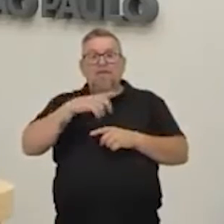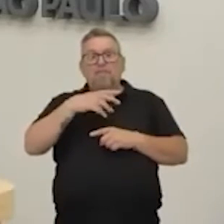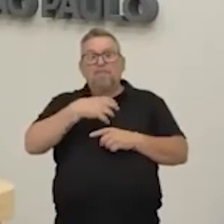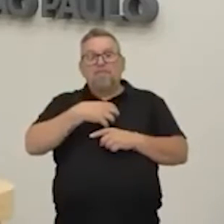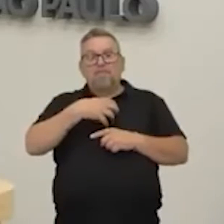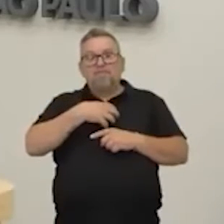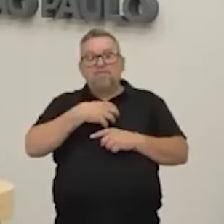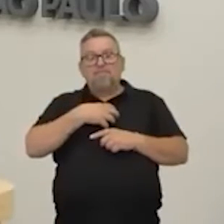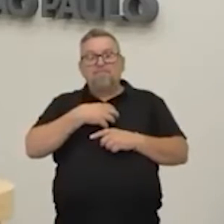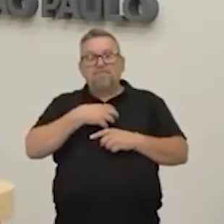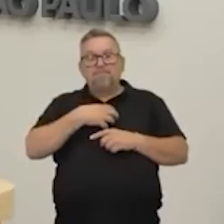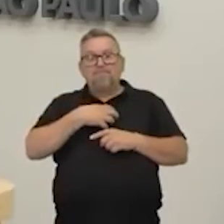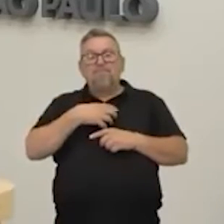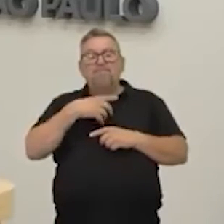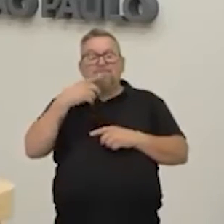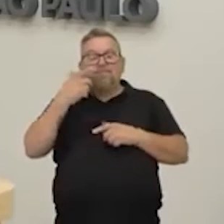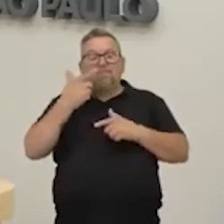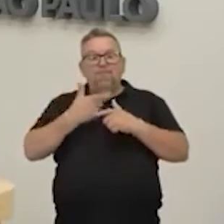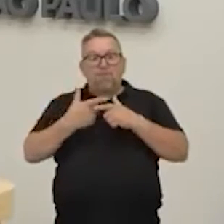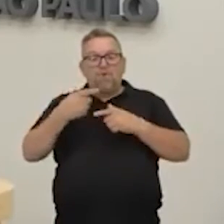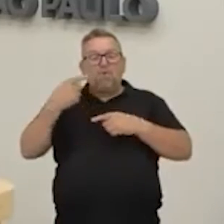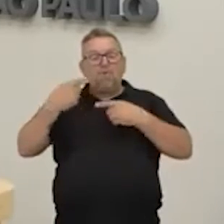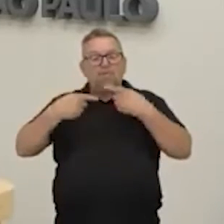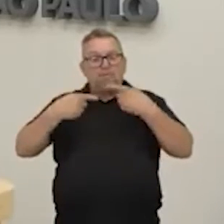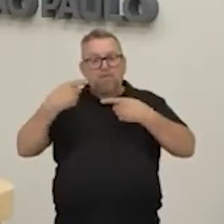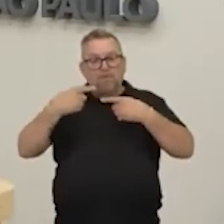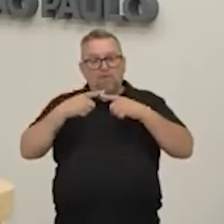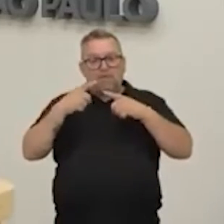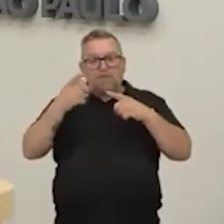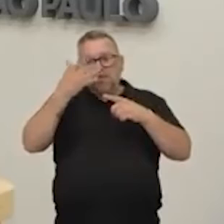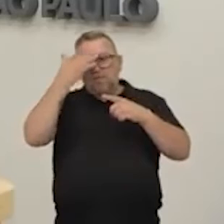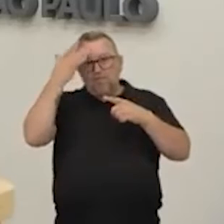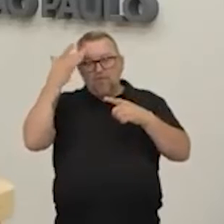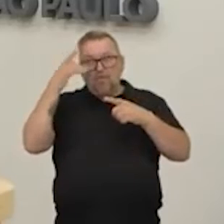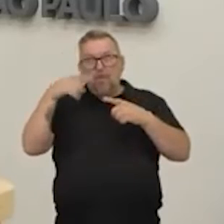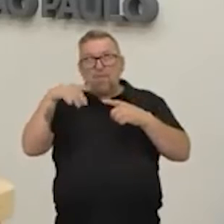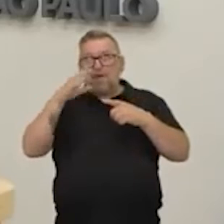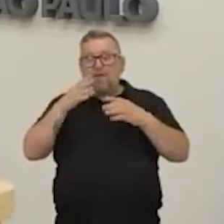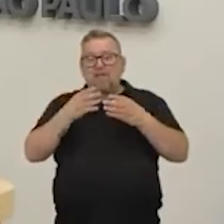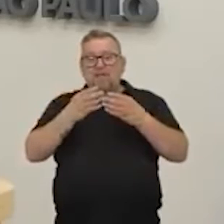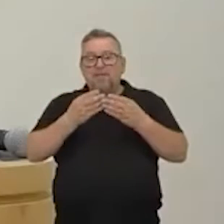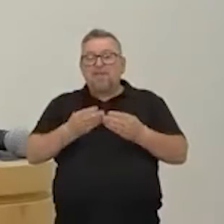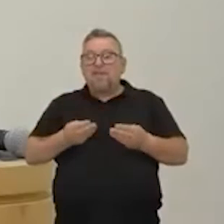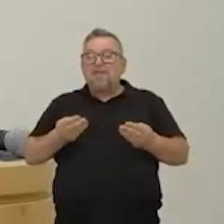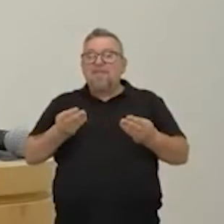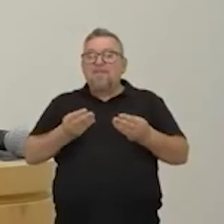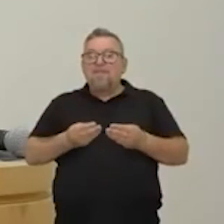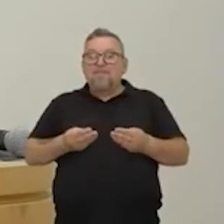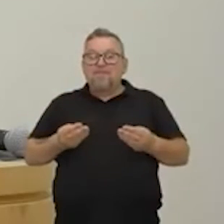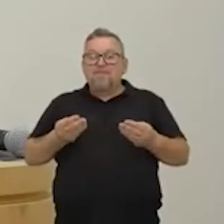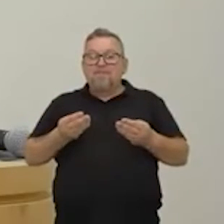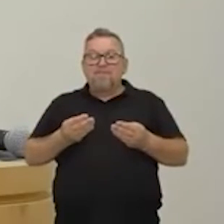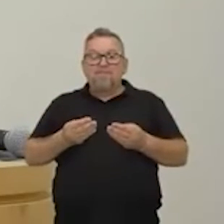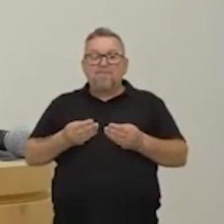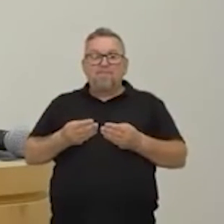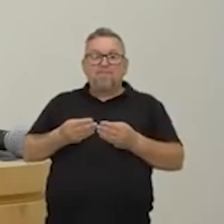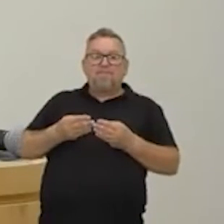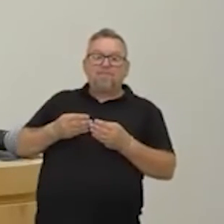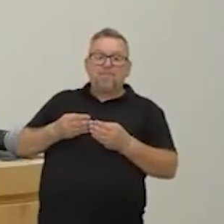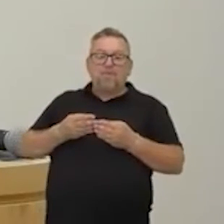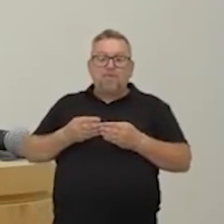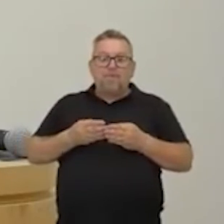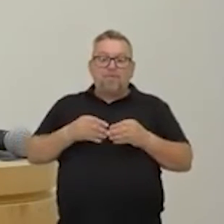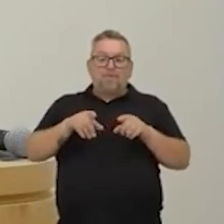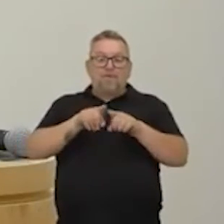situação diplomática um pouco, assim, sensível, vamos dizer assim, Magno, né? É sempre um